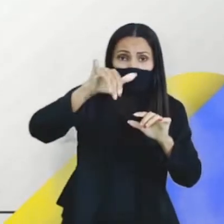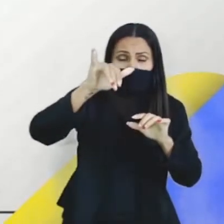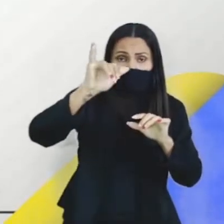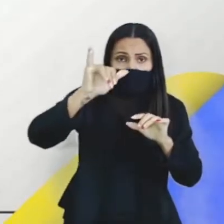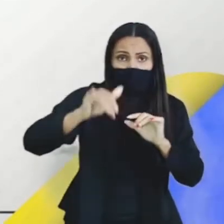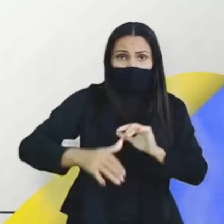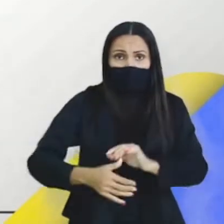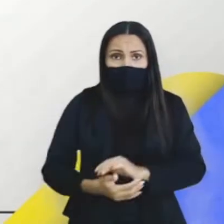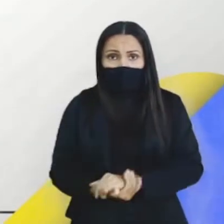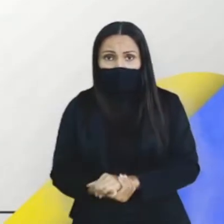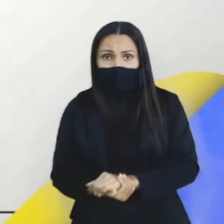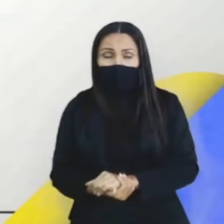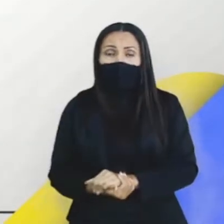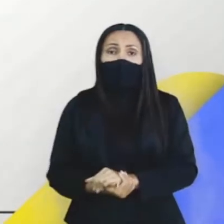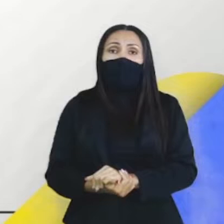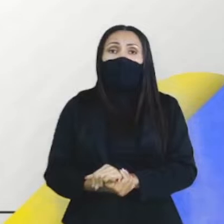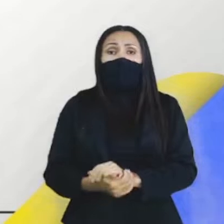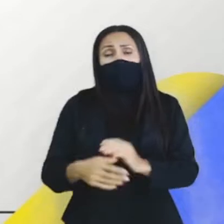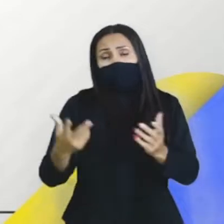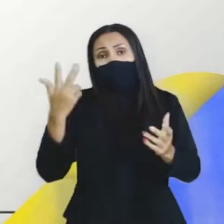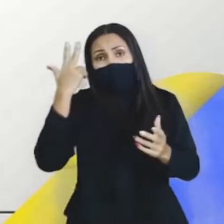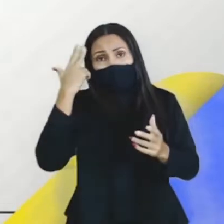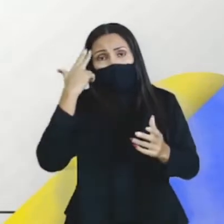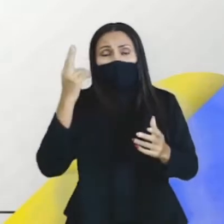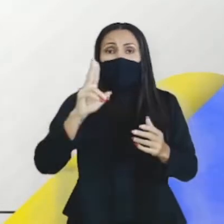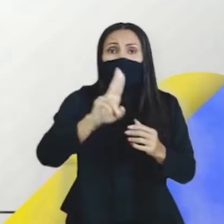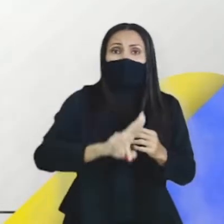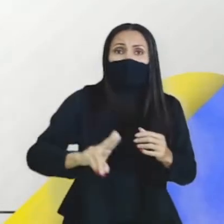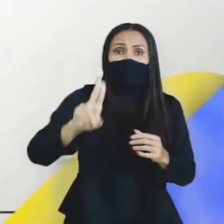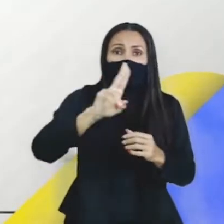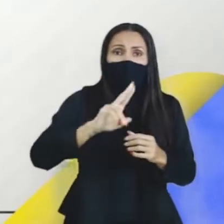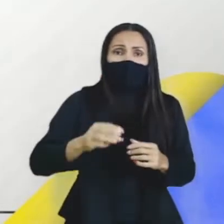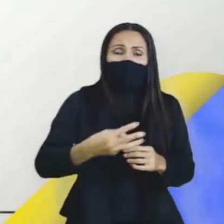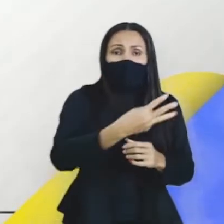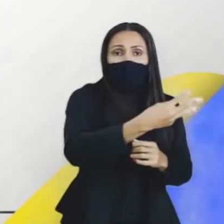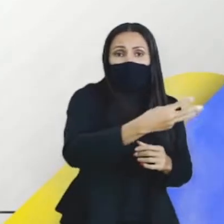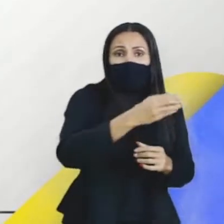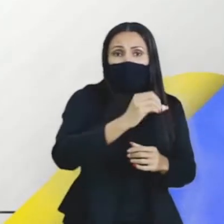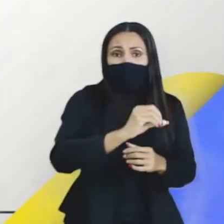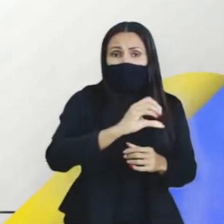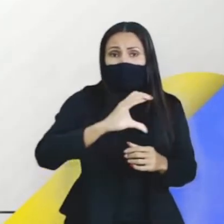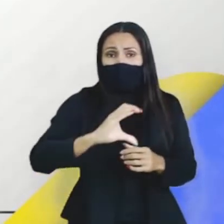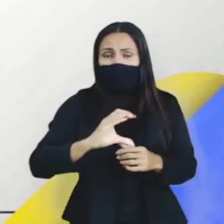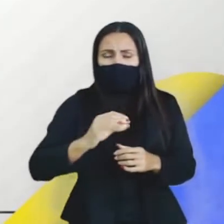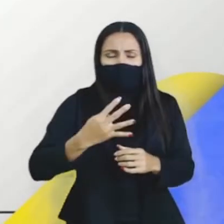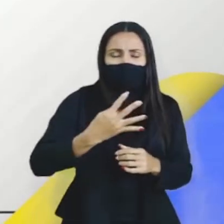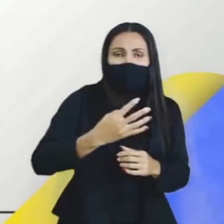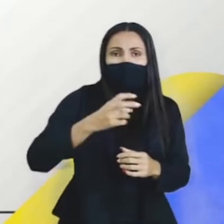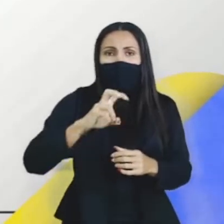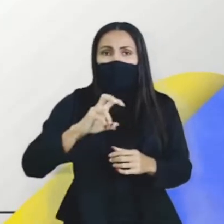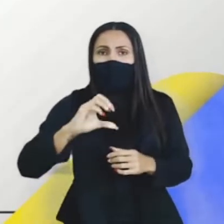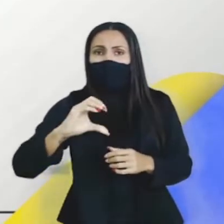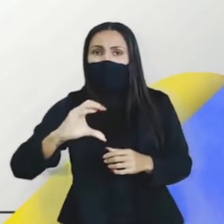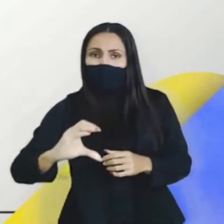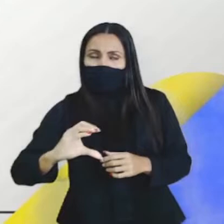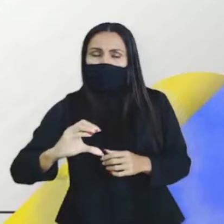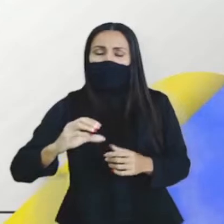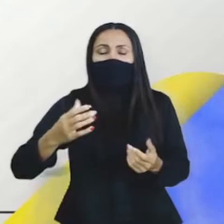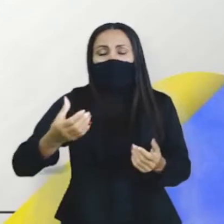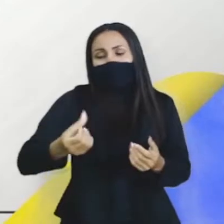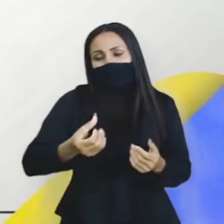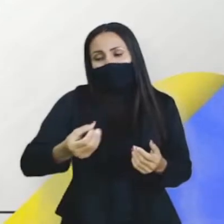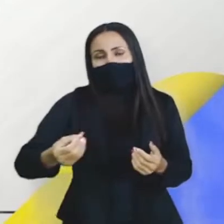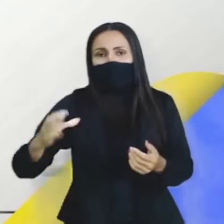Então, geralmente são utilizados os ângulos de 30 graus, 45 graus e 60 graus para